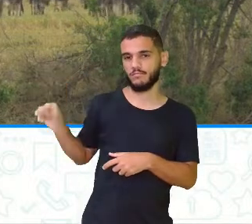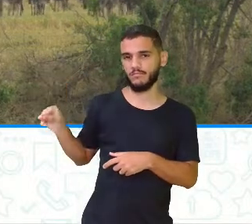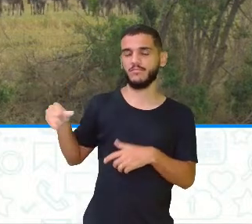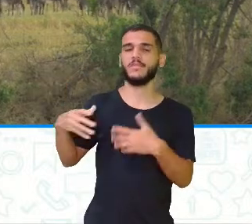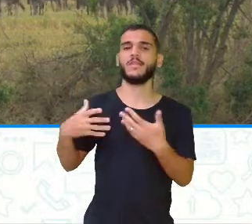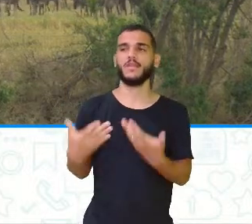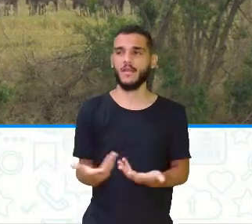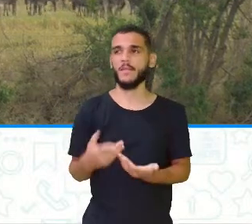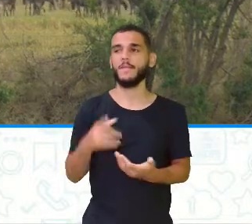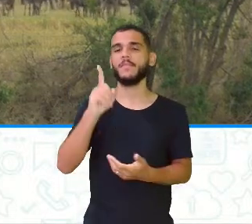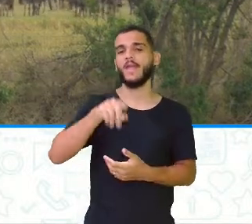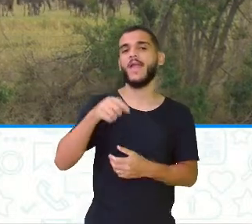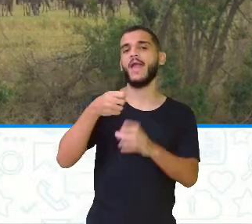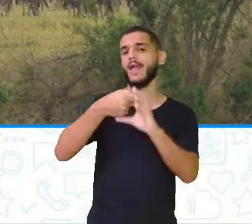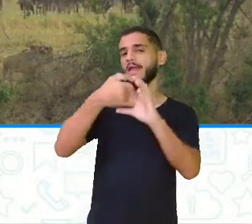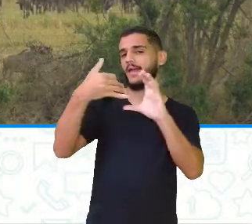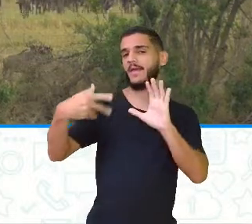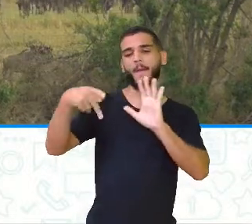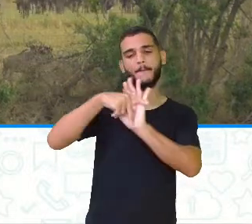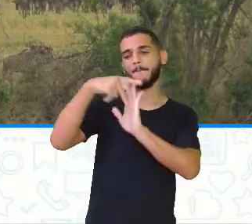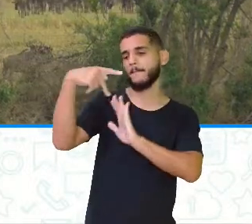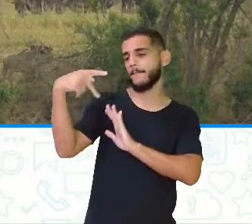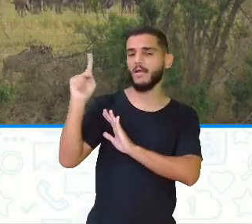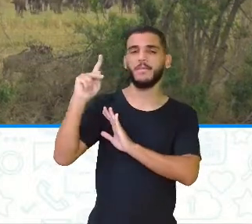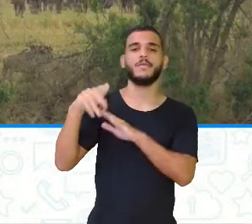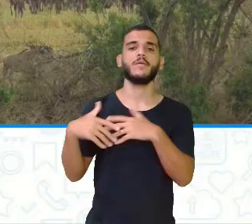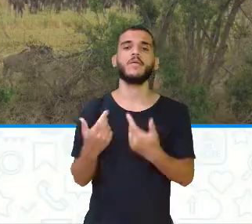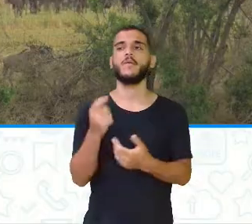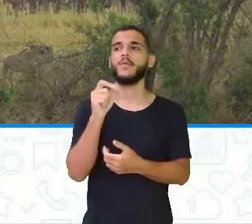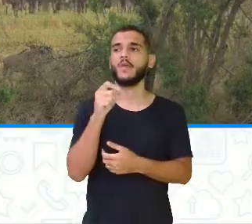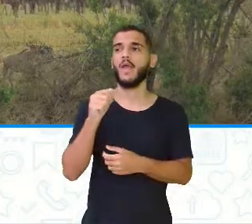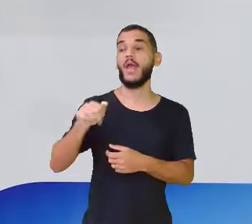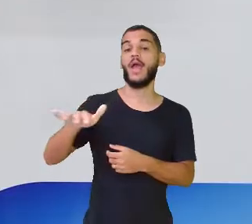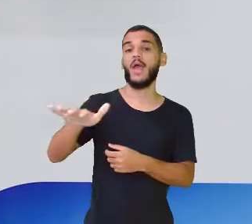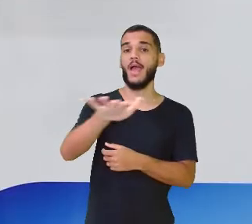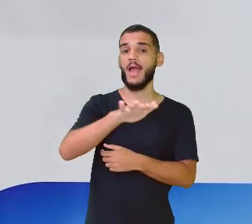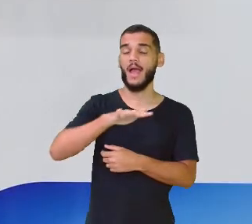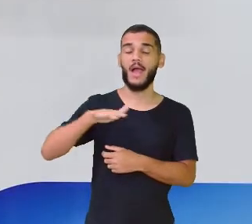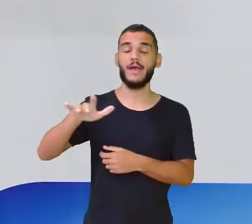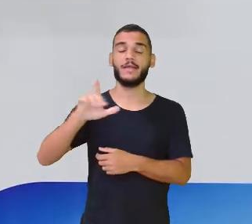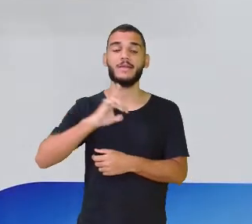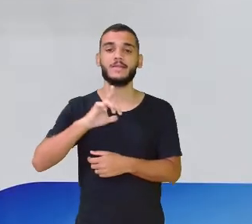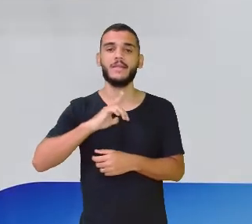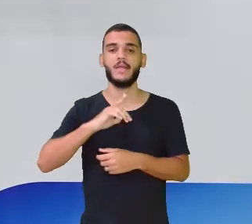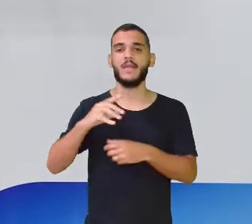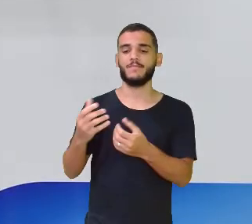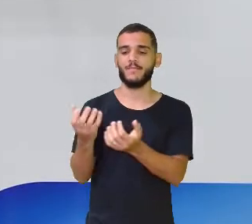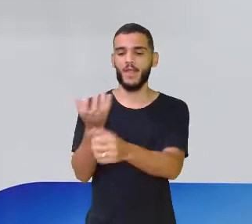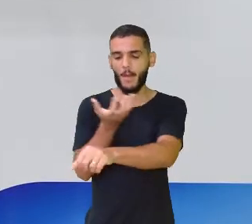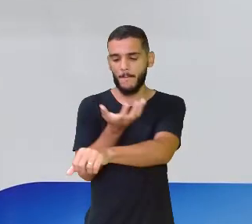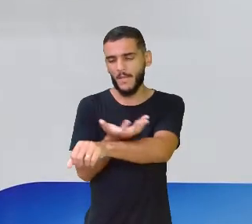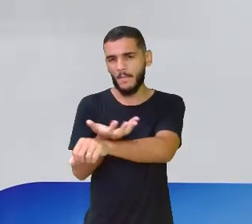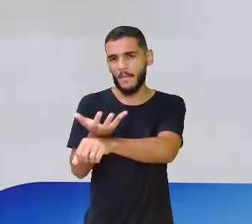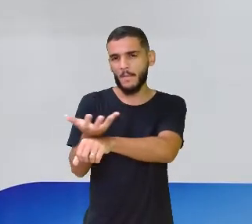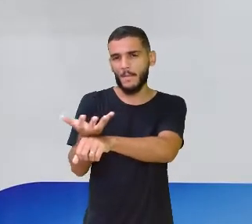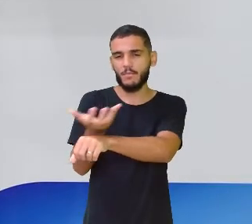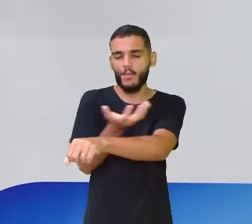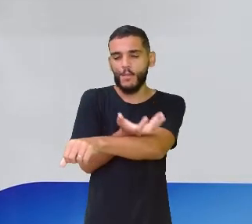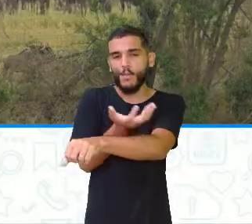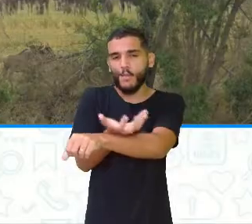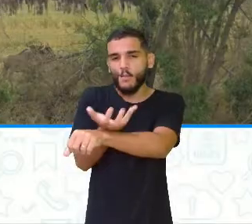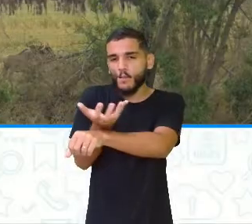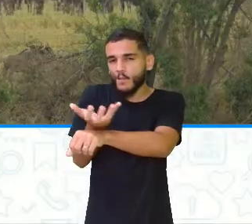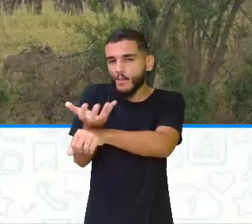certo? É muito característico desse continente o quê? Essa área aqui, ó, mais seca, essas gramídeas aqui, que são as gramas mais